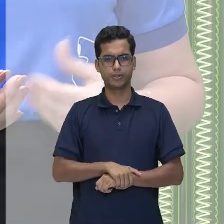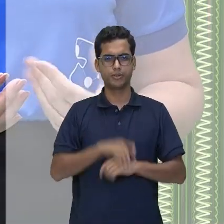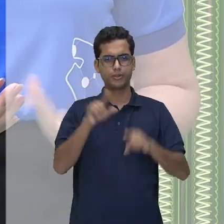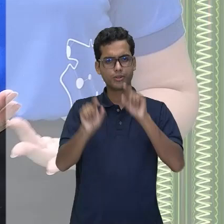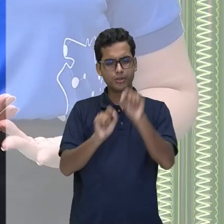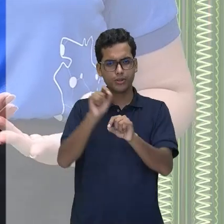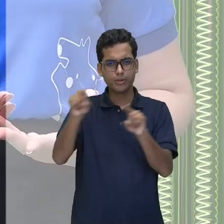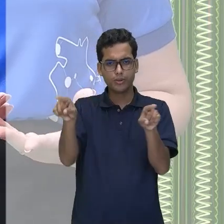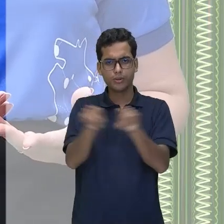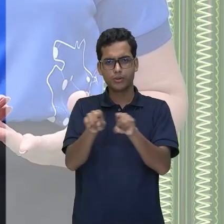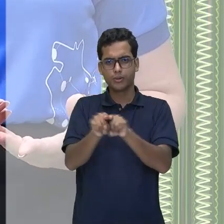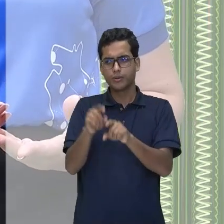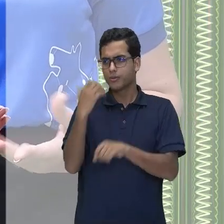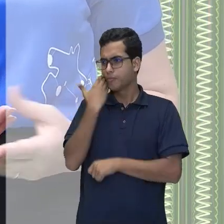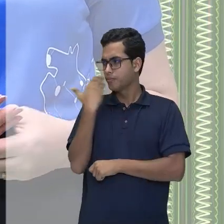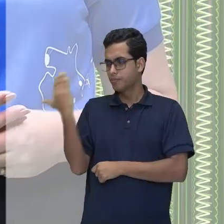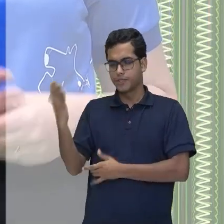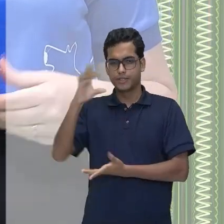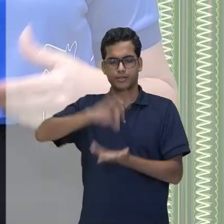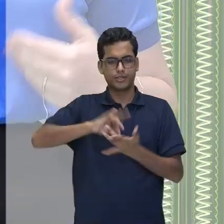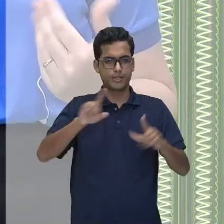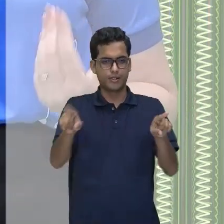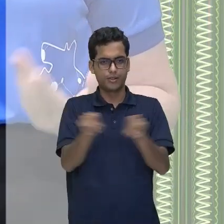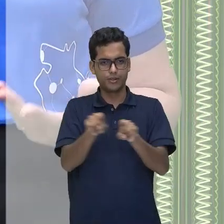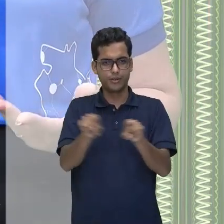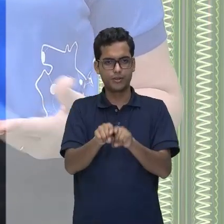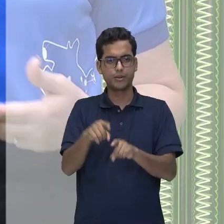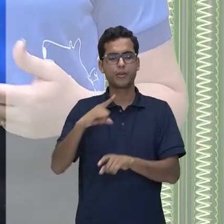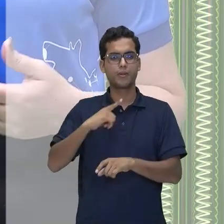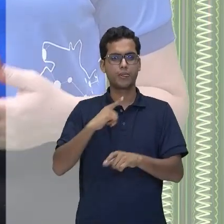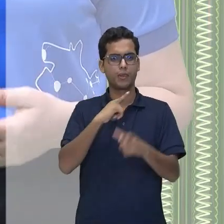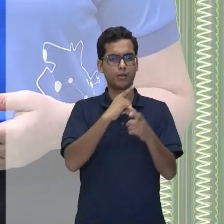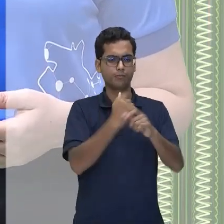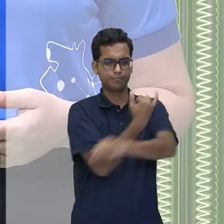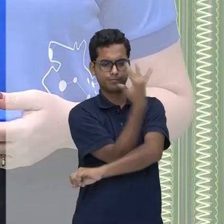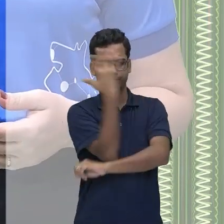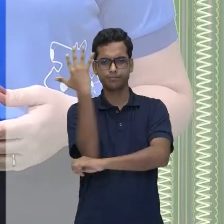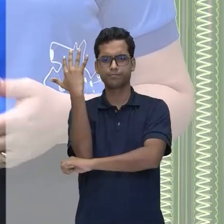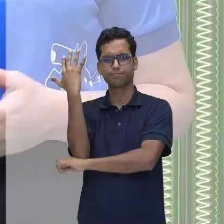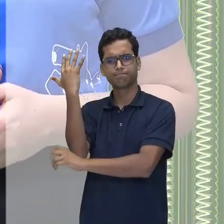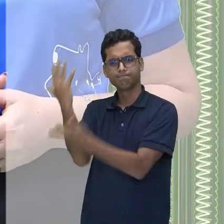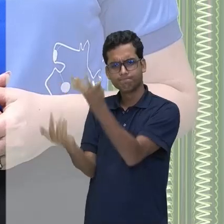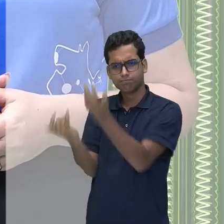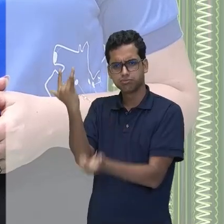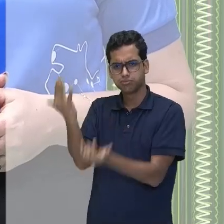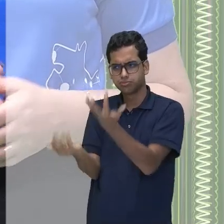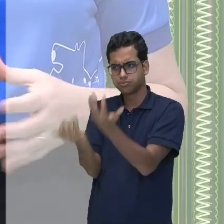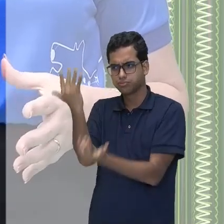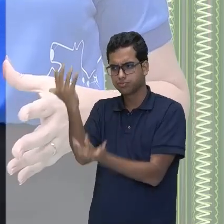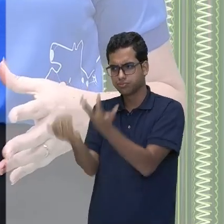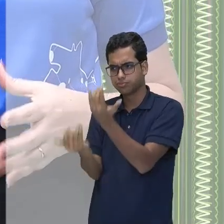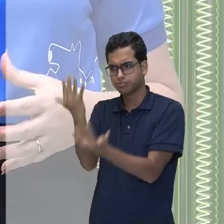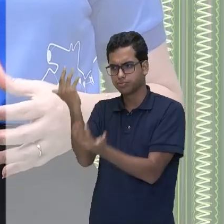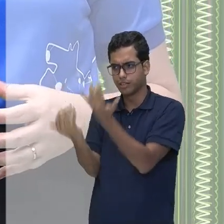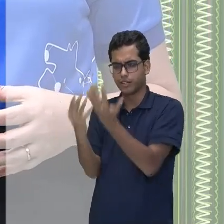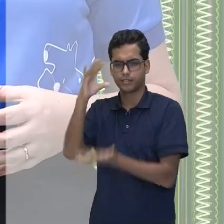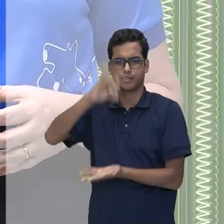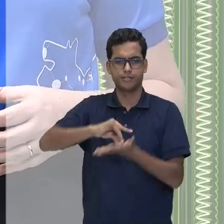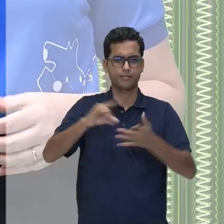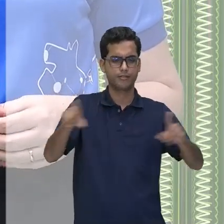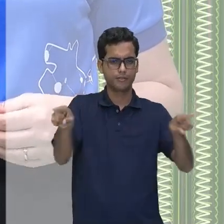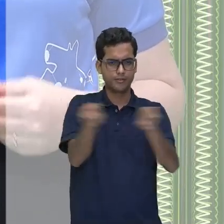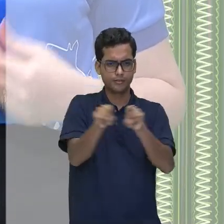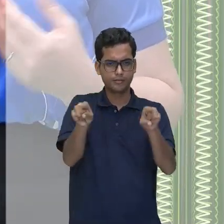que são os incêndios florestais. Então, muitas vezes, a vegetação seca, né, ela fica suscetível